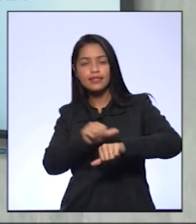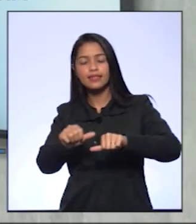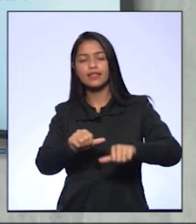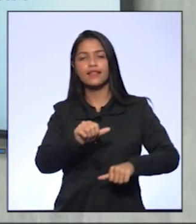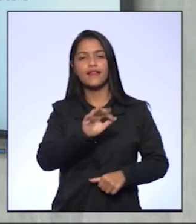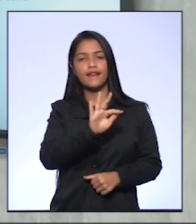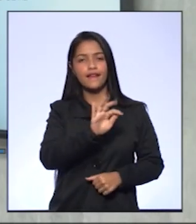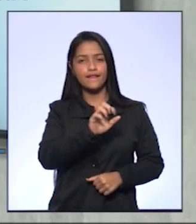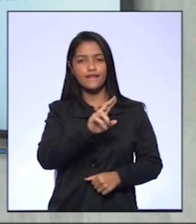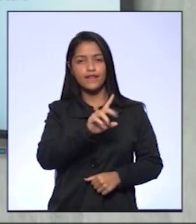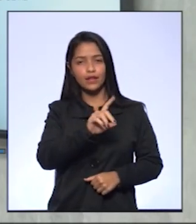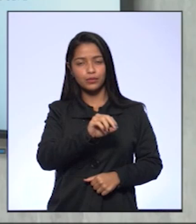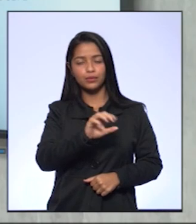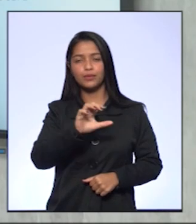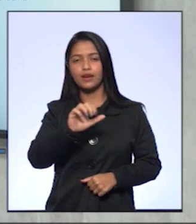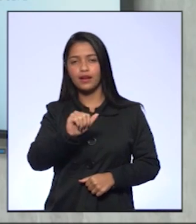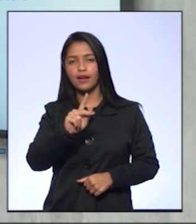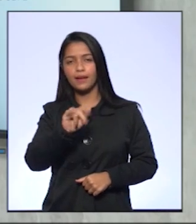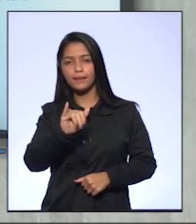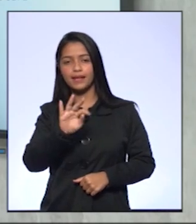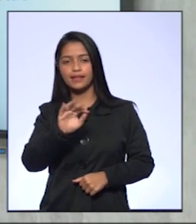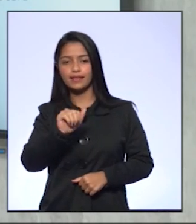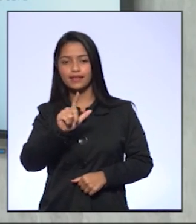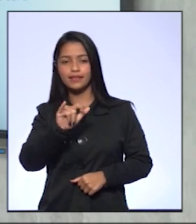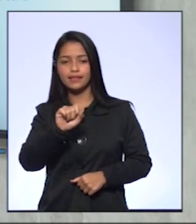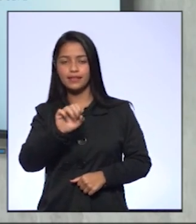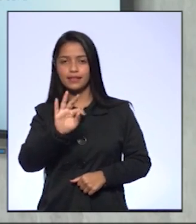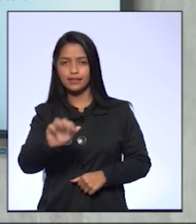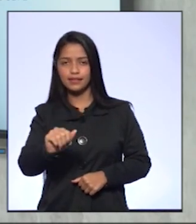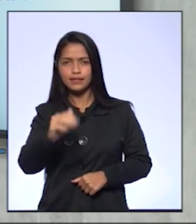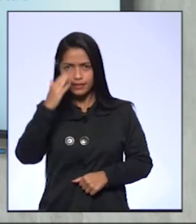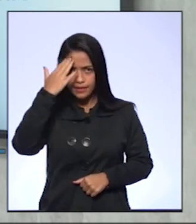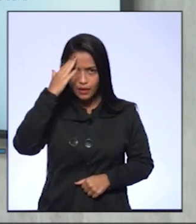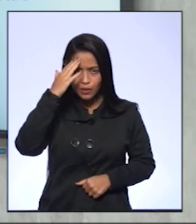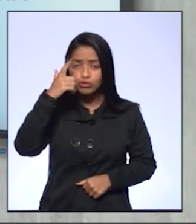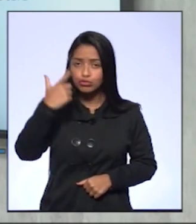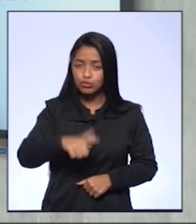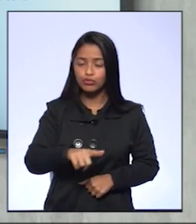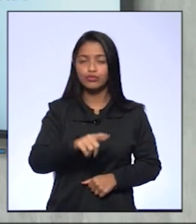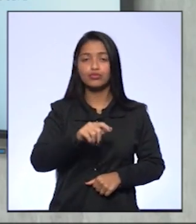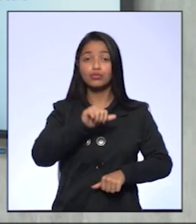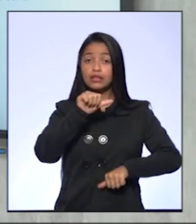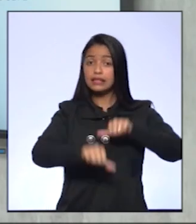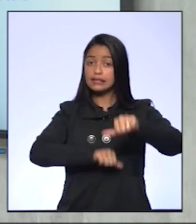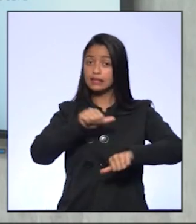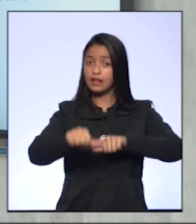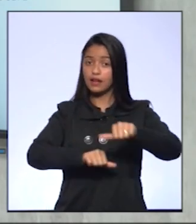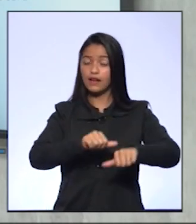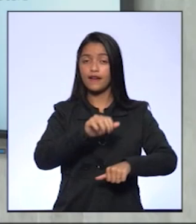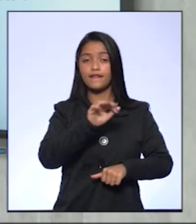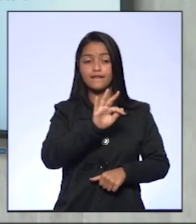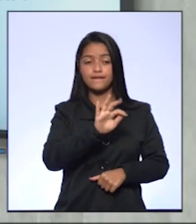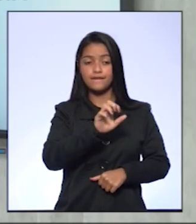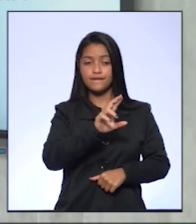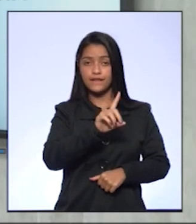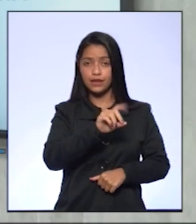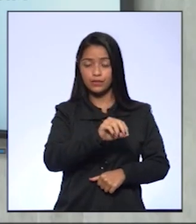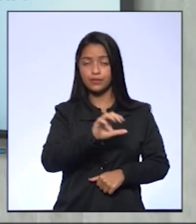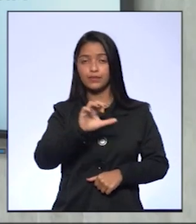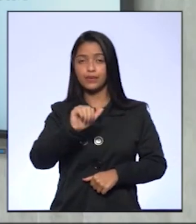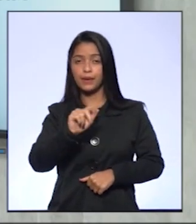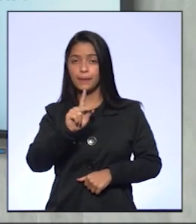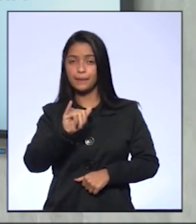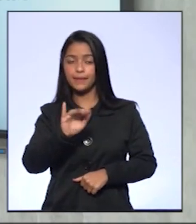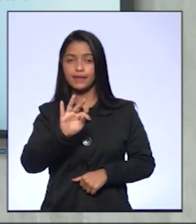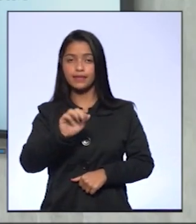feudo-capitalista. Você me entendeu ou não? Transição feudo-capitalista. É um período da Baixa Idade Média em